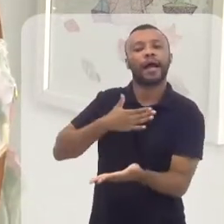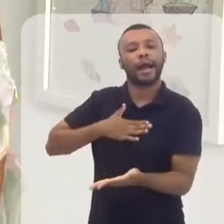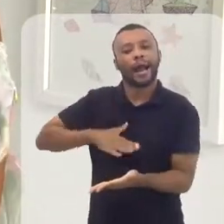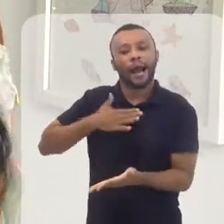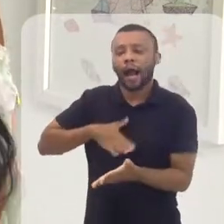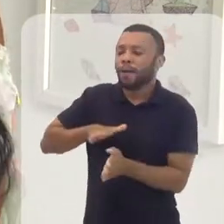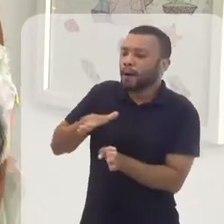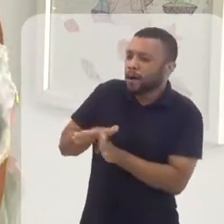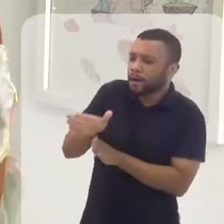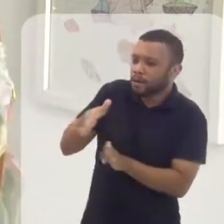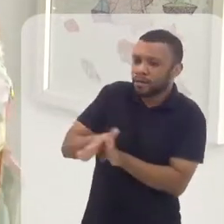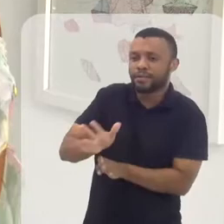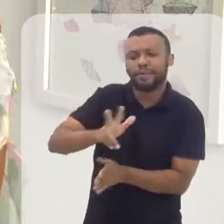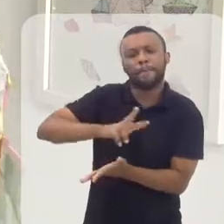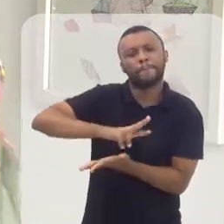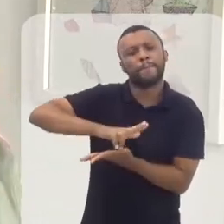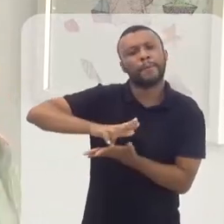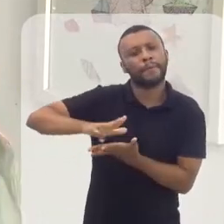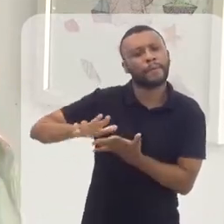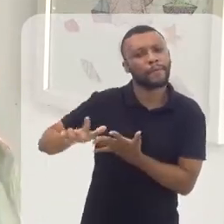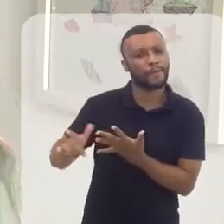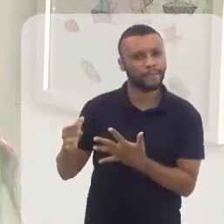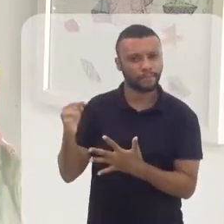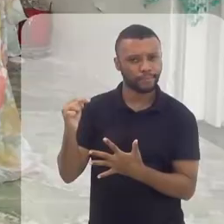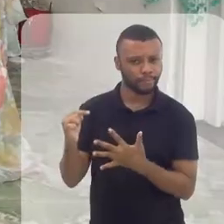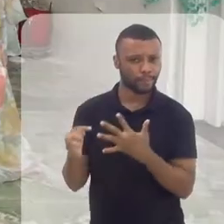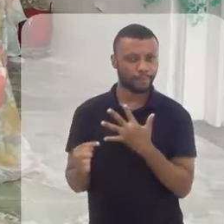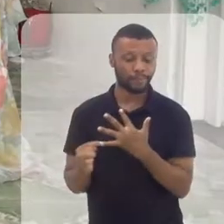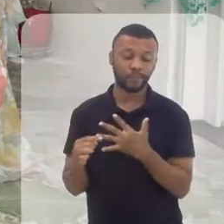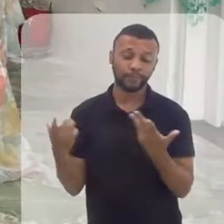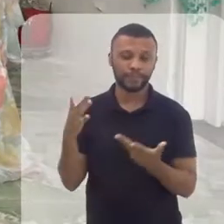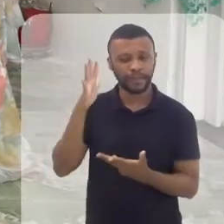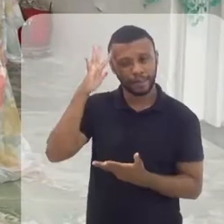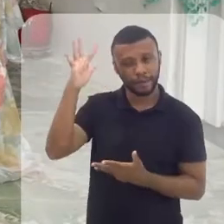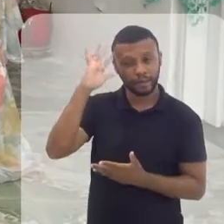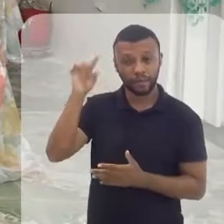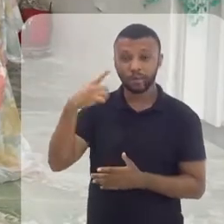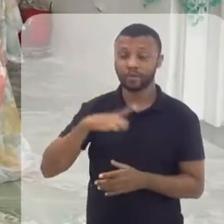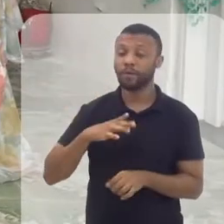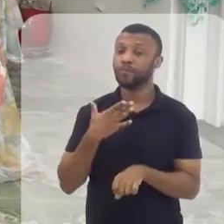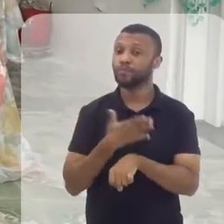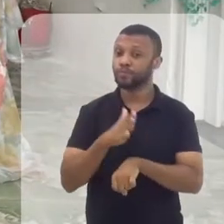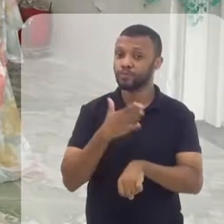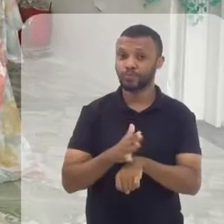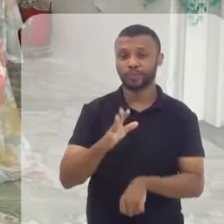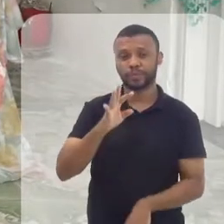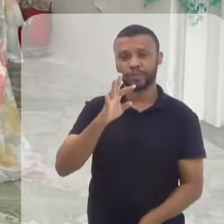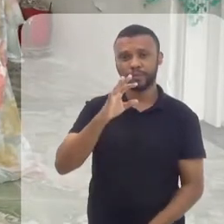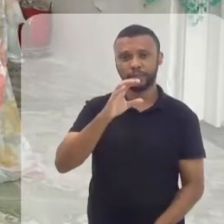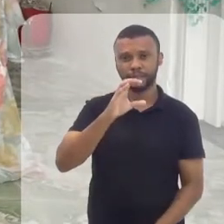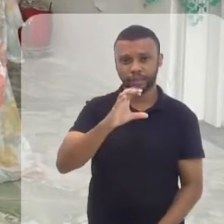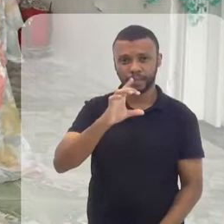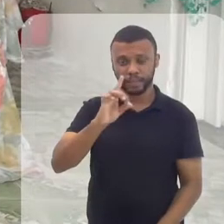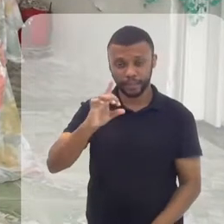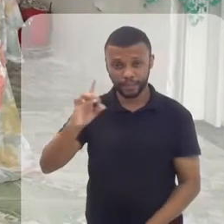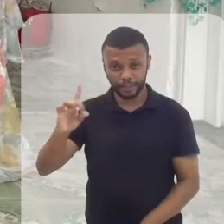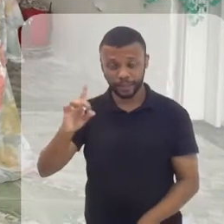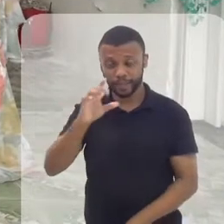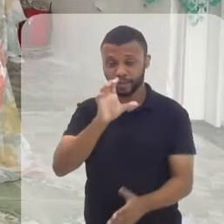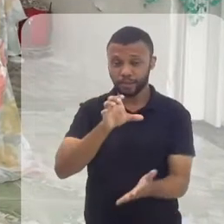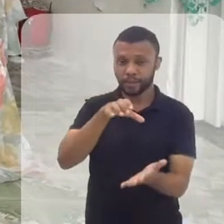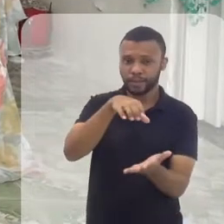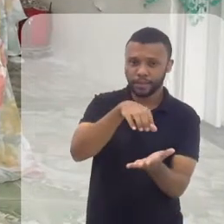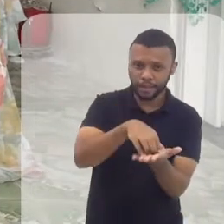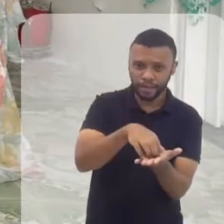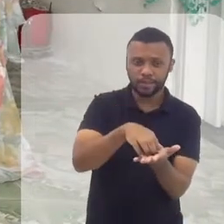acalmar, aconselhar, diferente de dia. Então, você imagina, a gente fazia um treinamento do CVV, Centro de Valorização